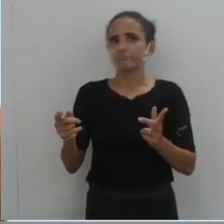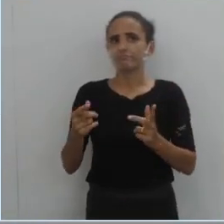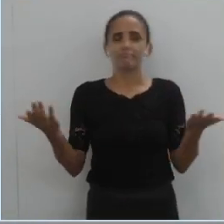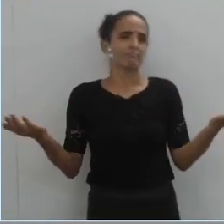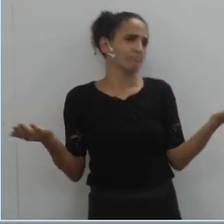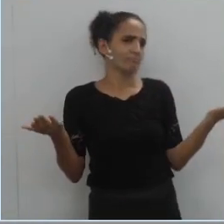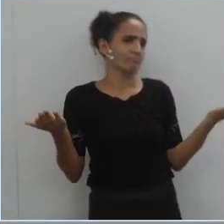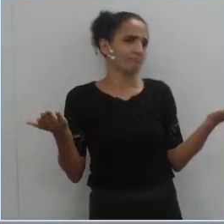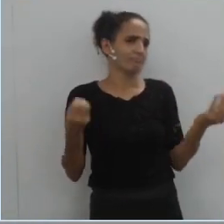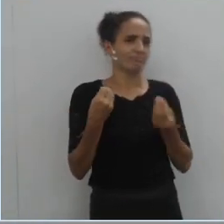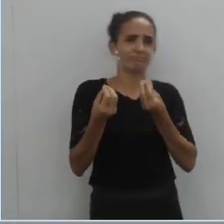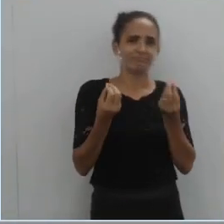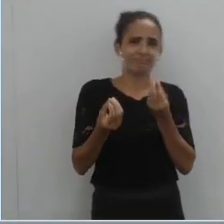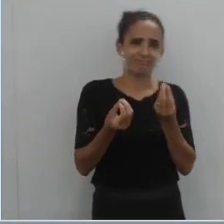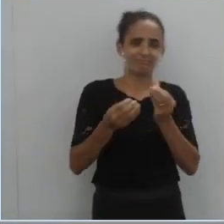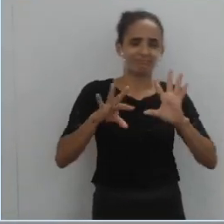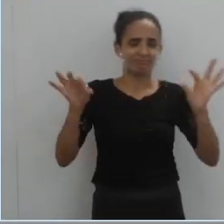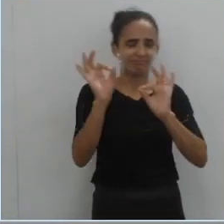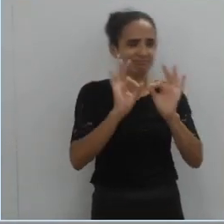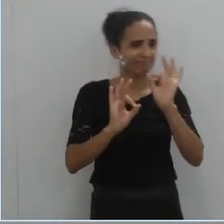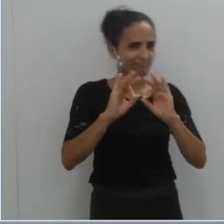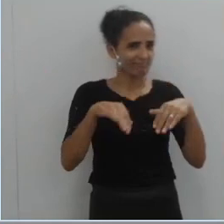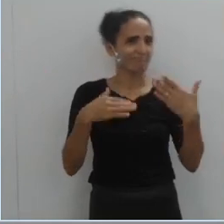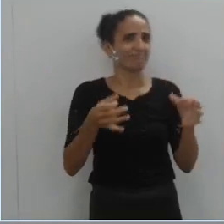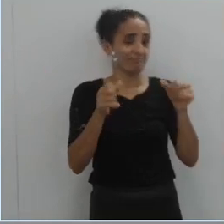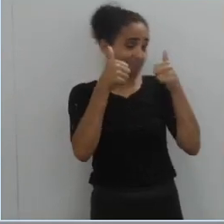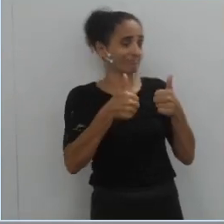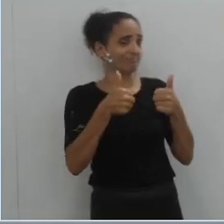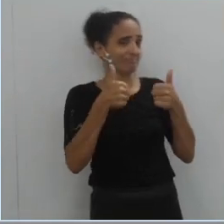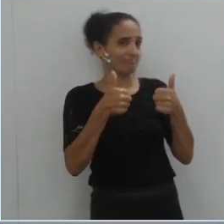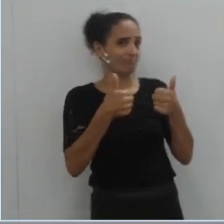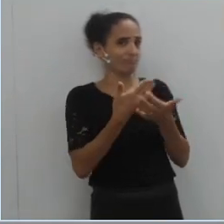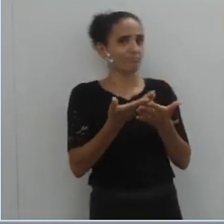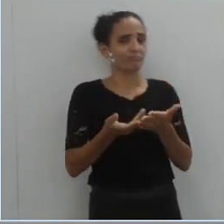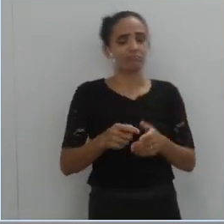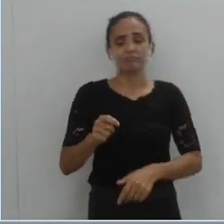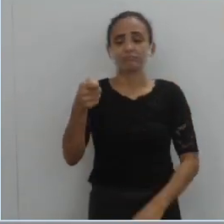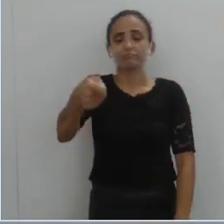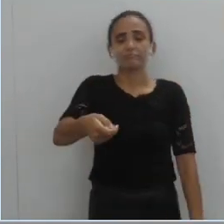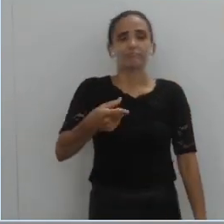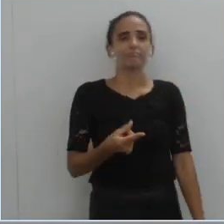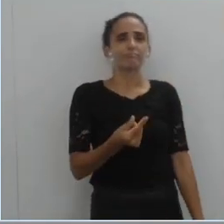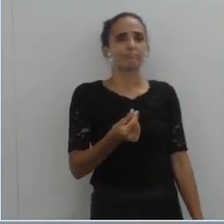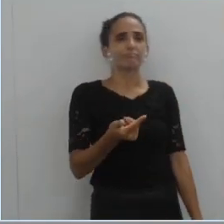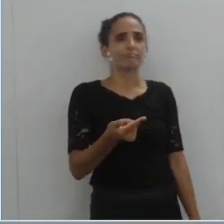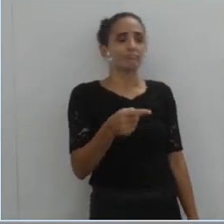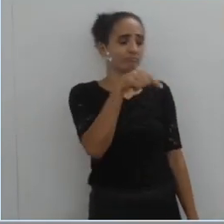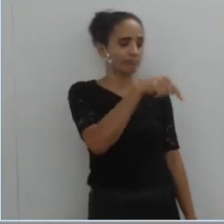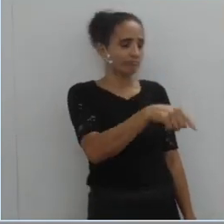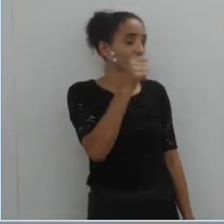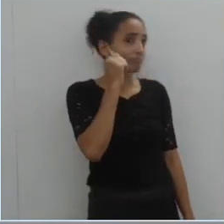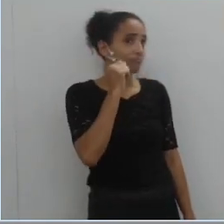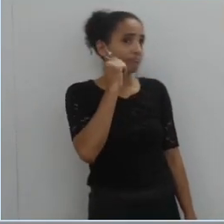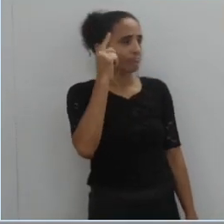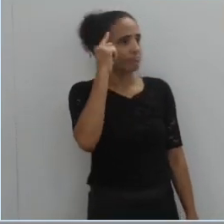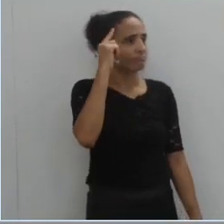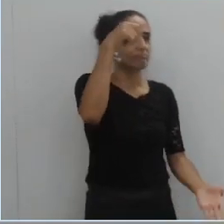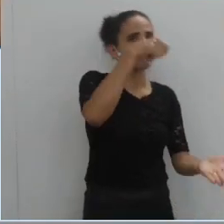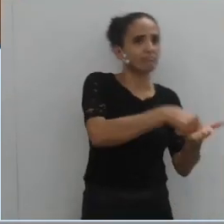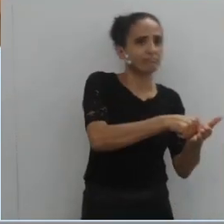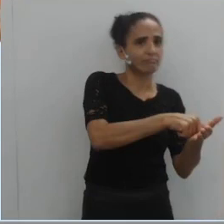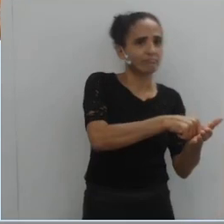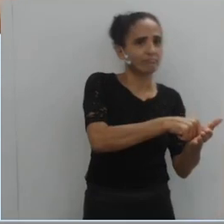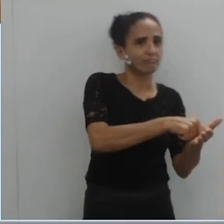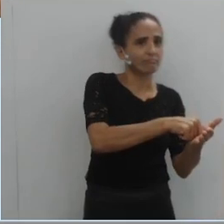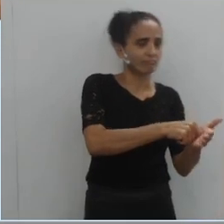2 botijão d'água ali, viu, marido? Tá certo, moço? Toma aqui o dinheiro. Veja que ela tomava as decisões do lar.